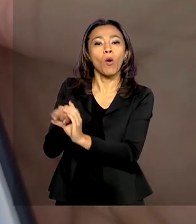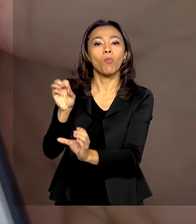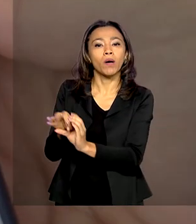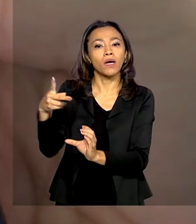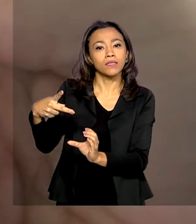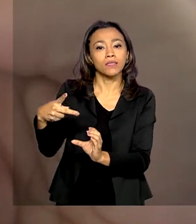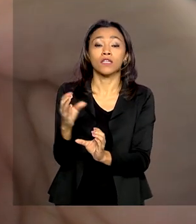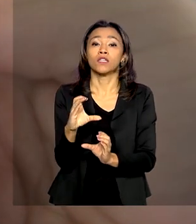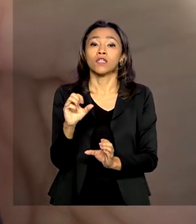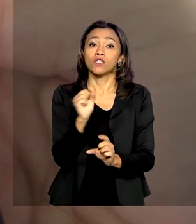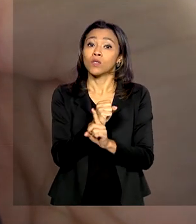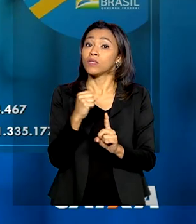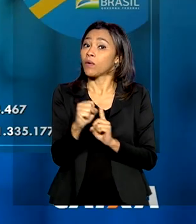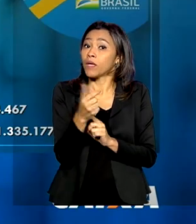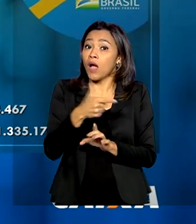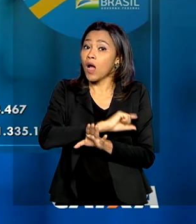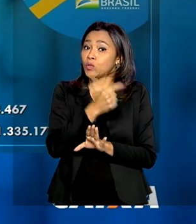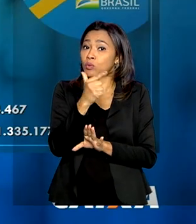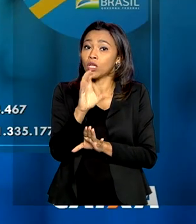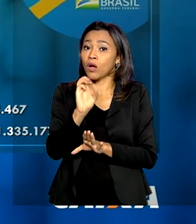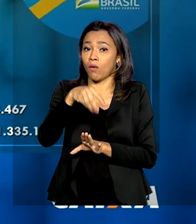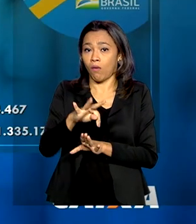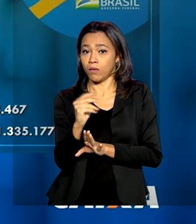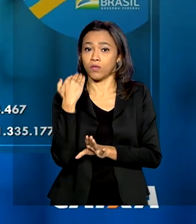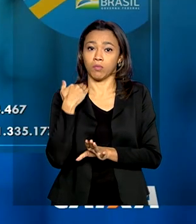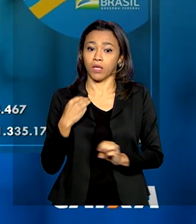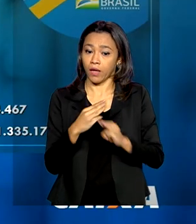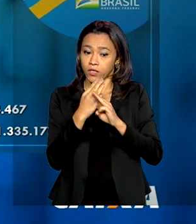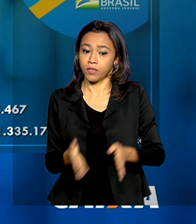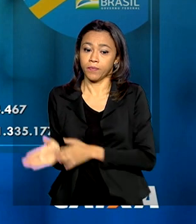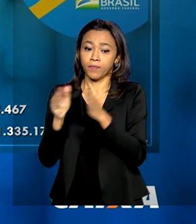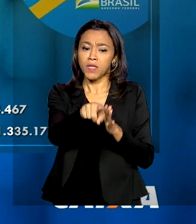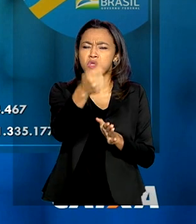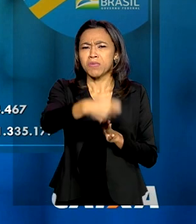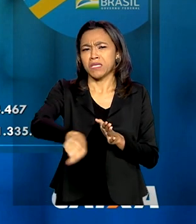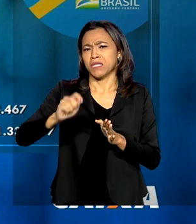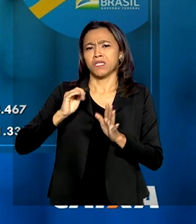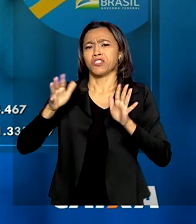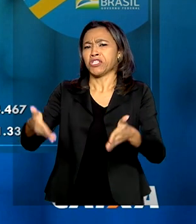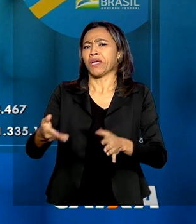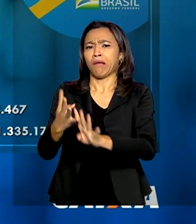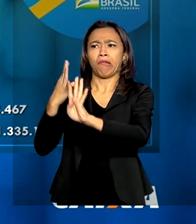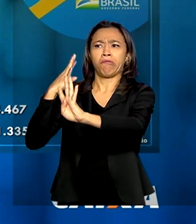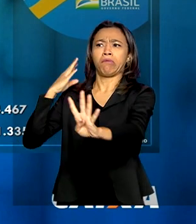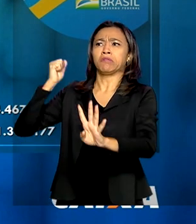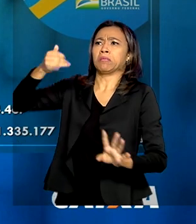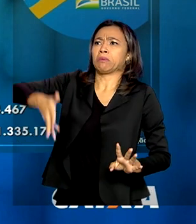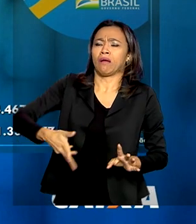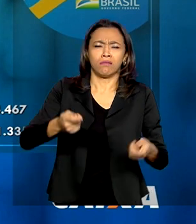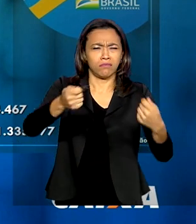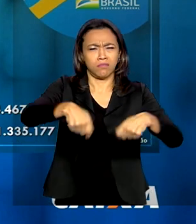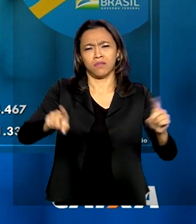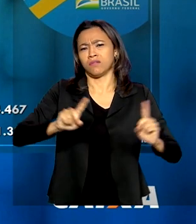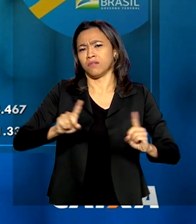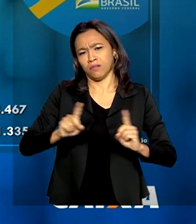quem não tinha conta na Caixa. Não precisa chegar na fila de madrugada, todas as pessoas serão